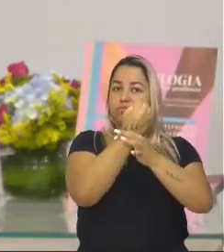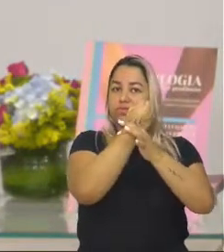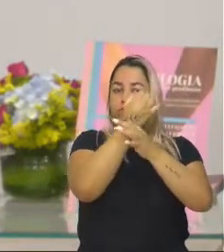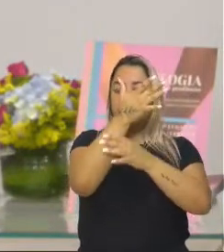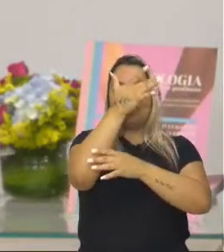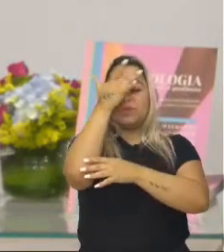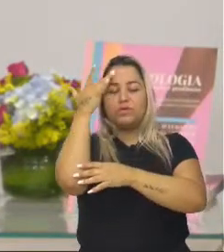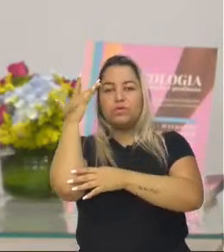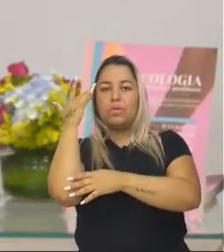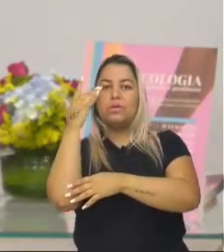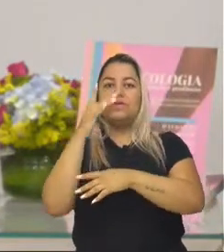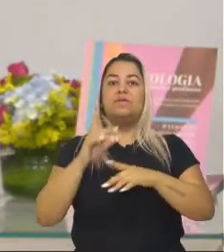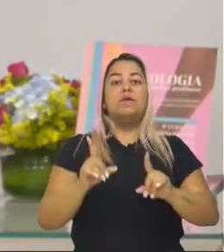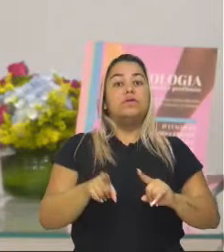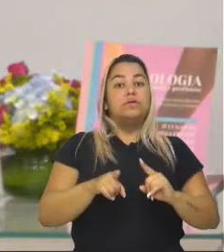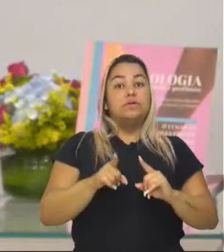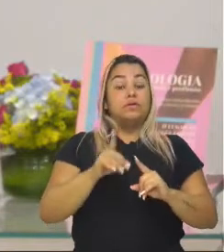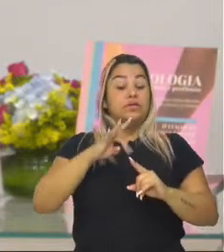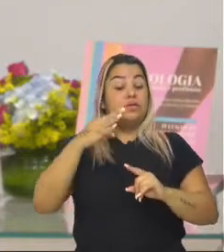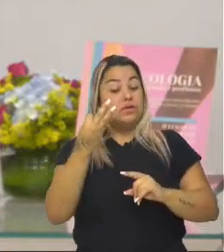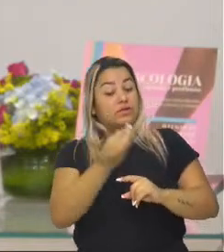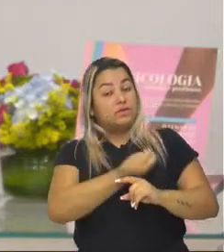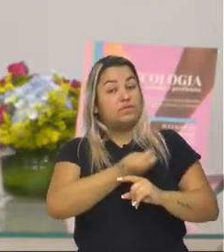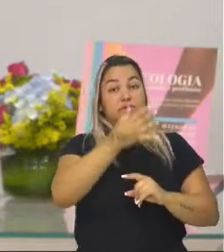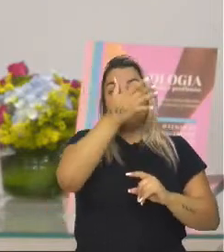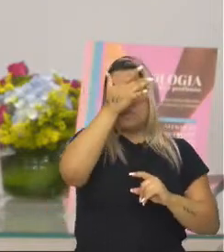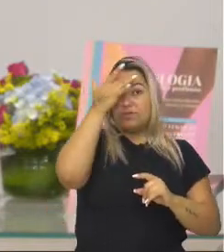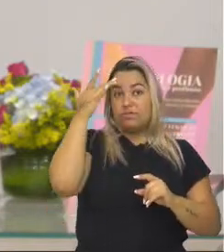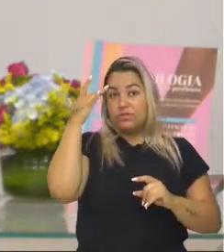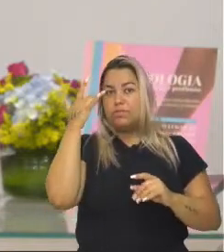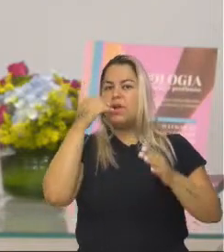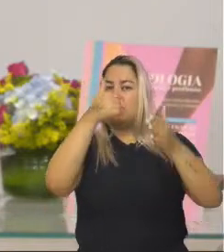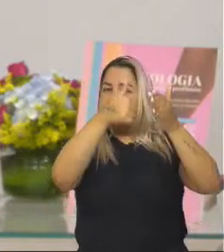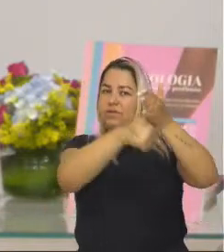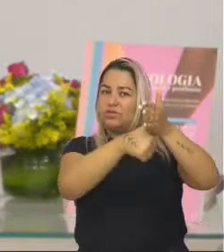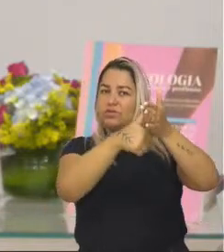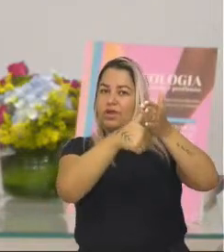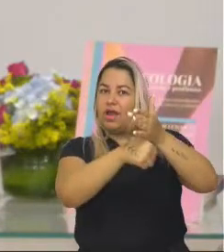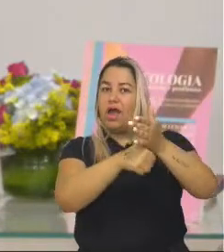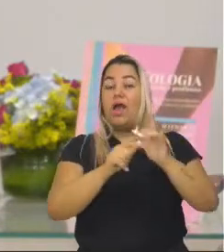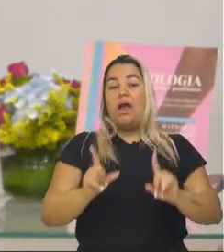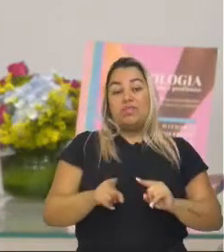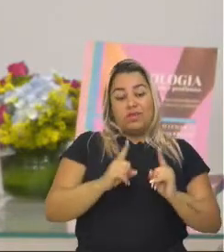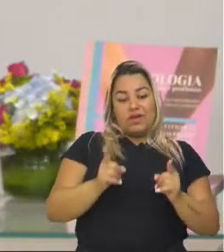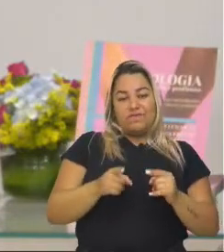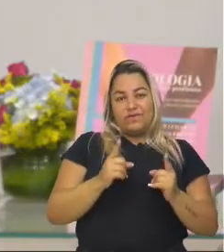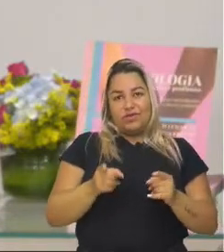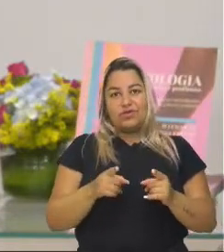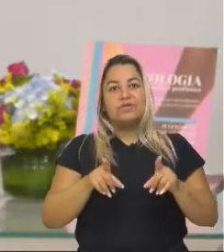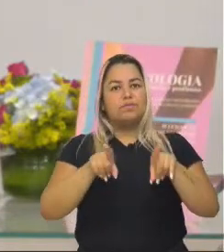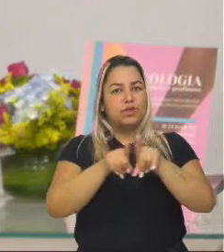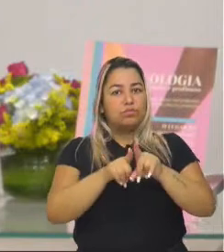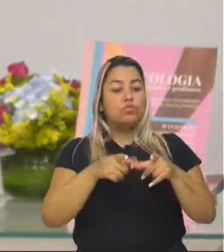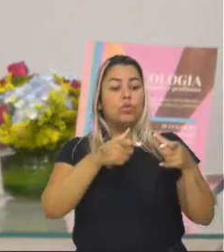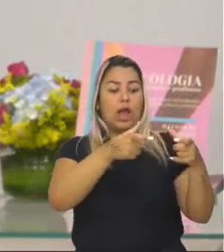as pessoas trans, de um espaço seguro para as identidades travestis, de um espaço em que a gente